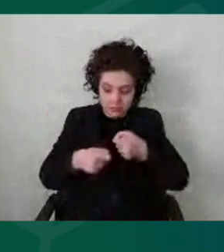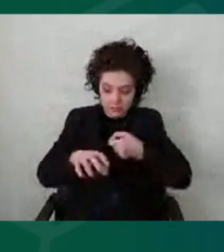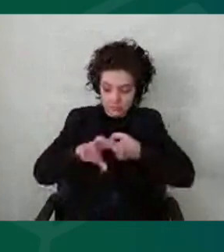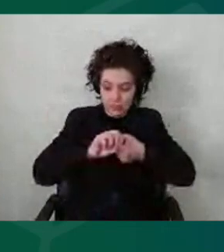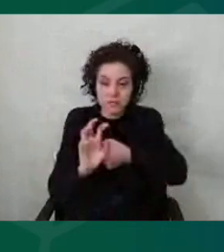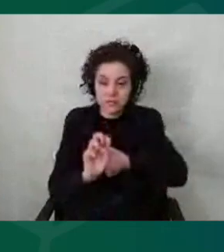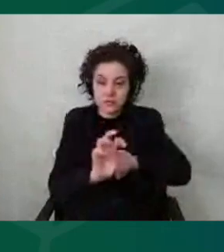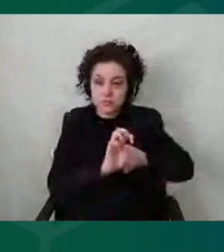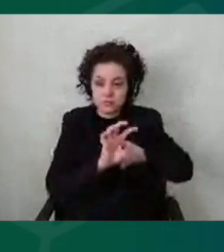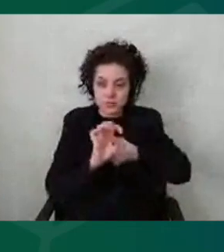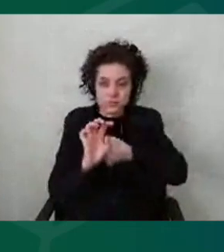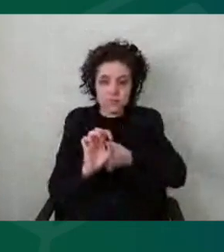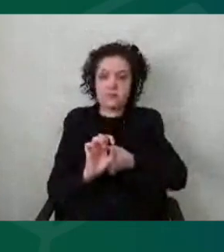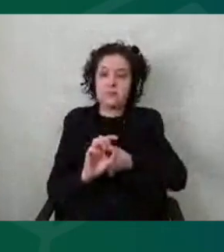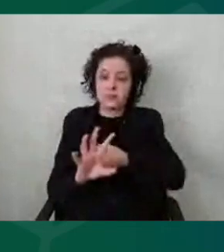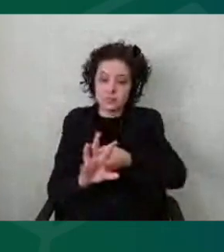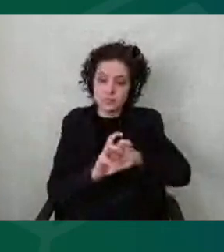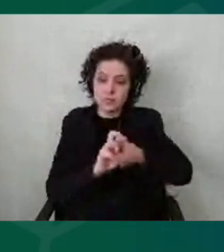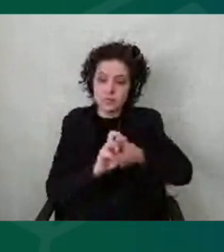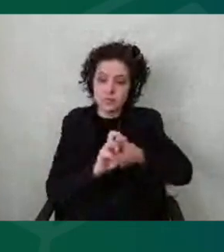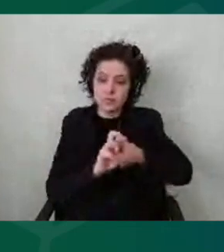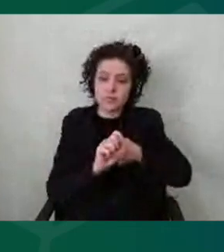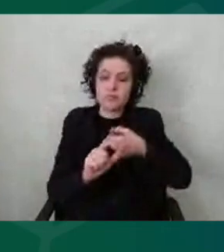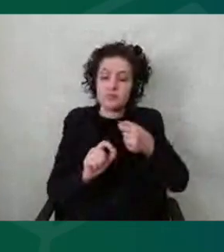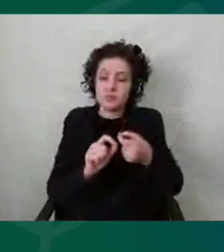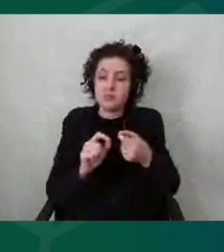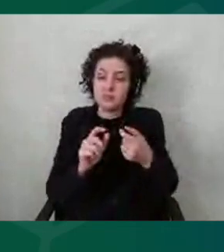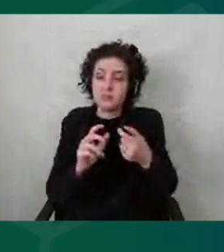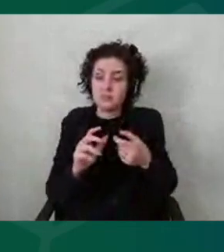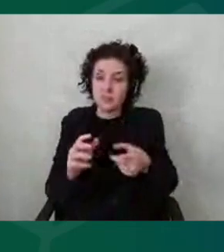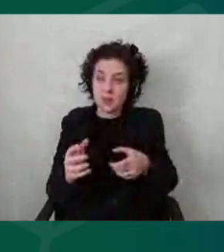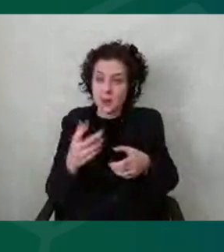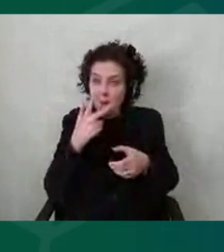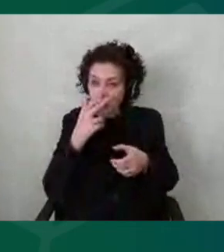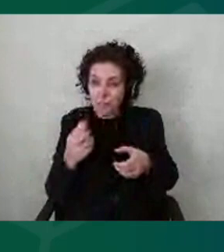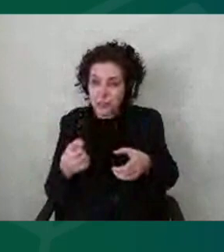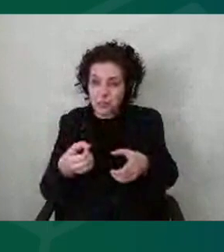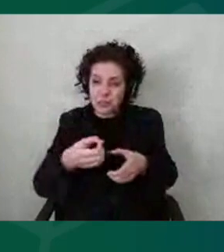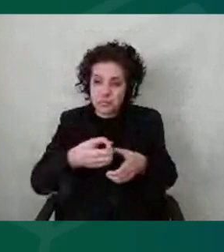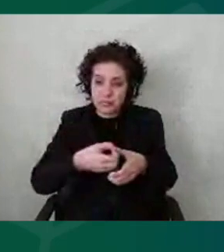anátomo patológico, um intenso infiltrado linfocitário no